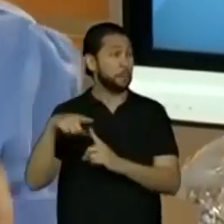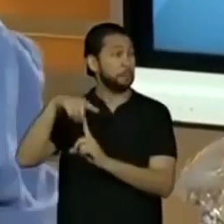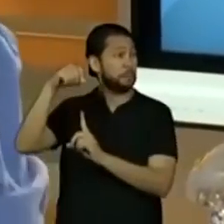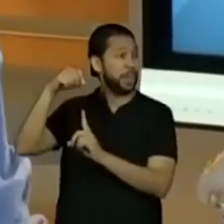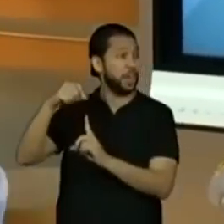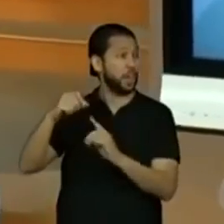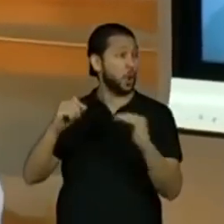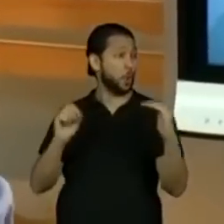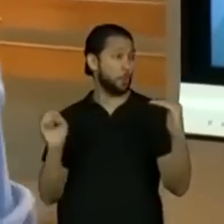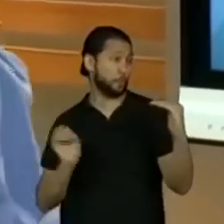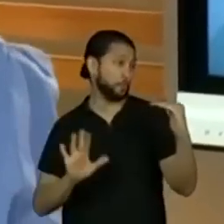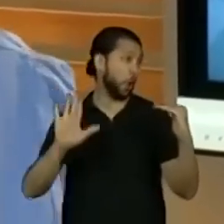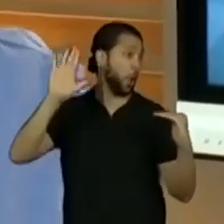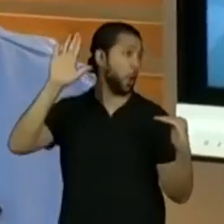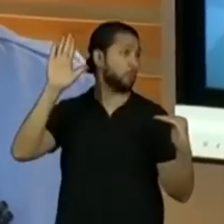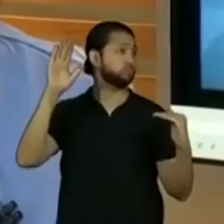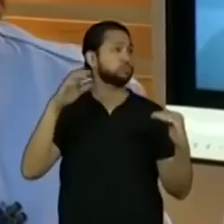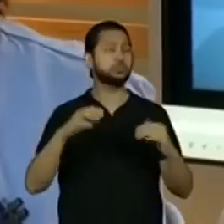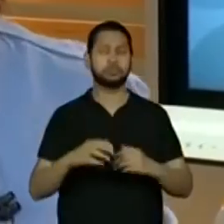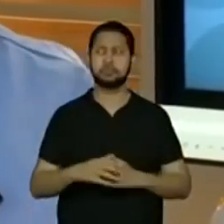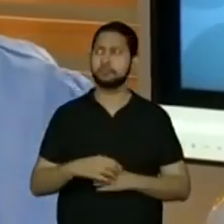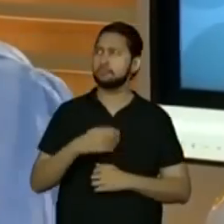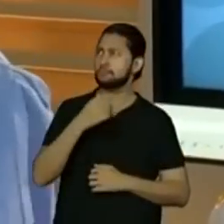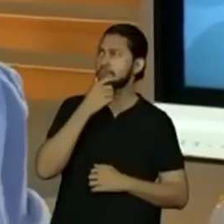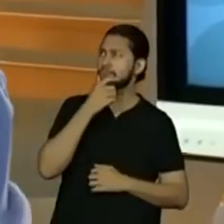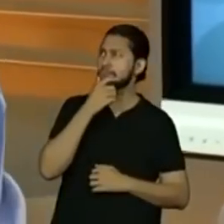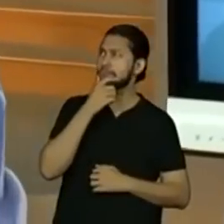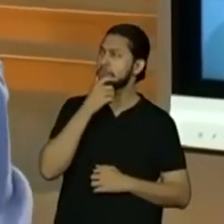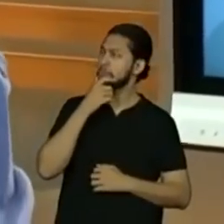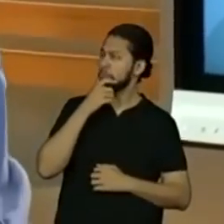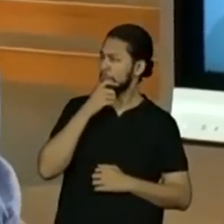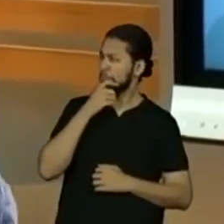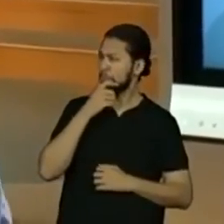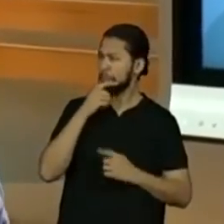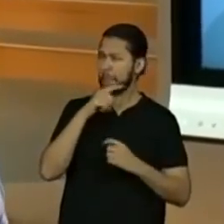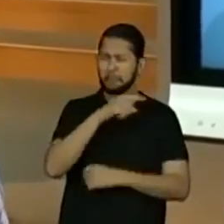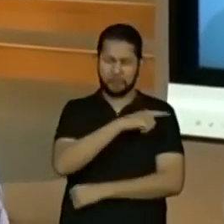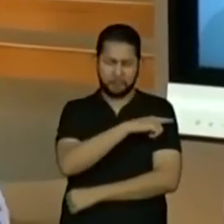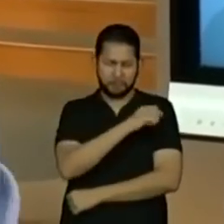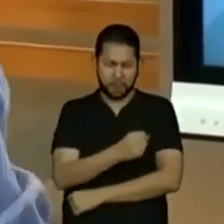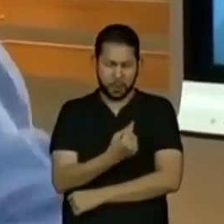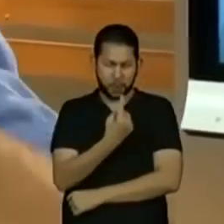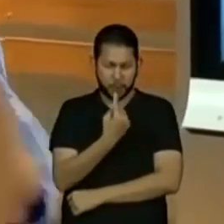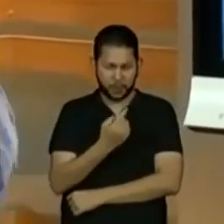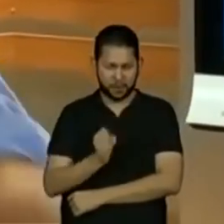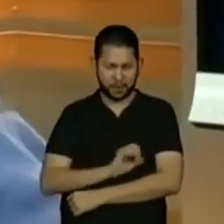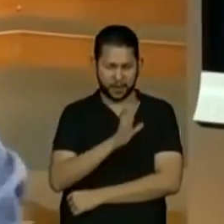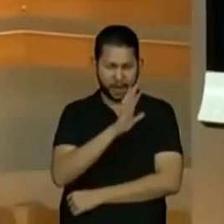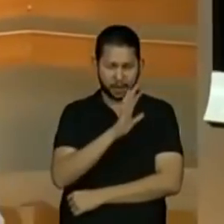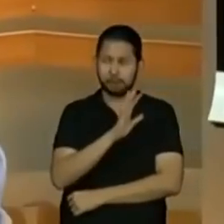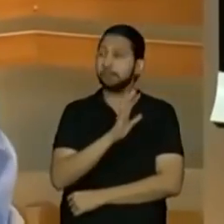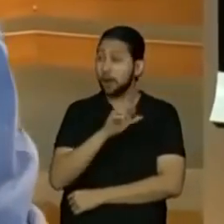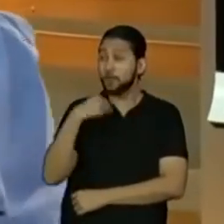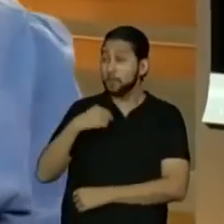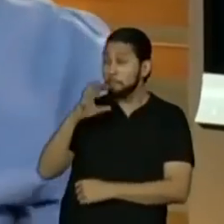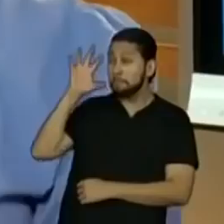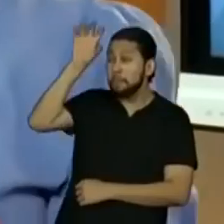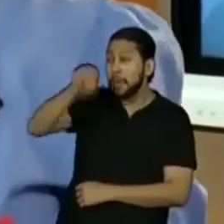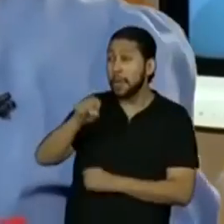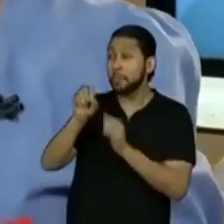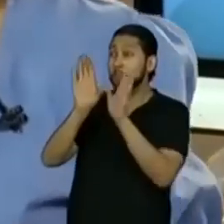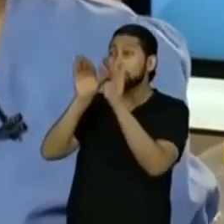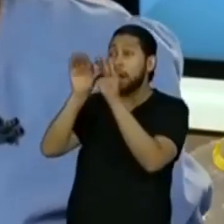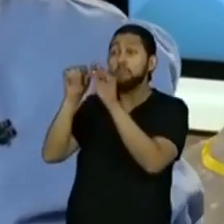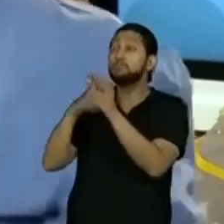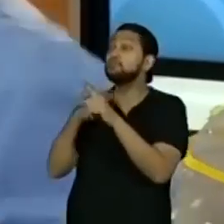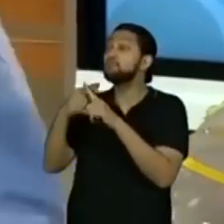eu vou ficar com uma pena se eu posso ficar com um pássaro inteirinho para mim? Pois eu vou atrás do pássaro e vou conseguir capturá-lo.